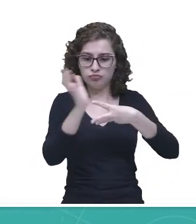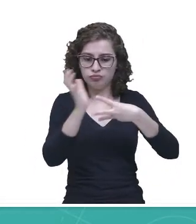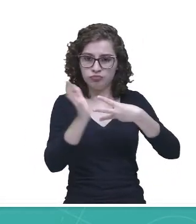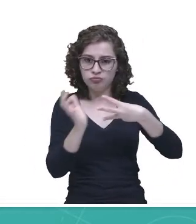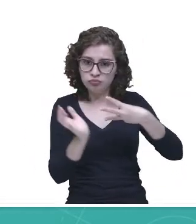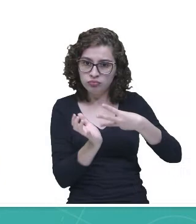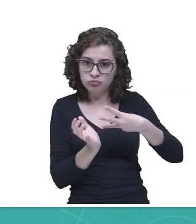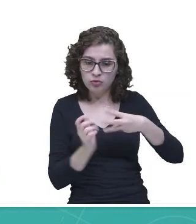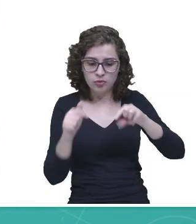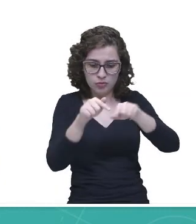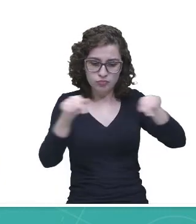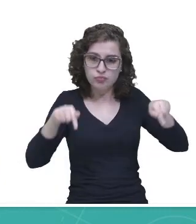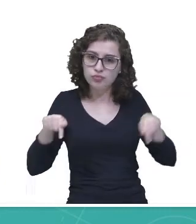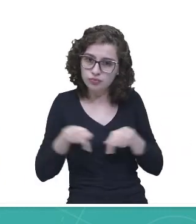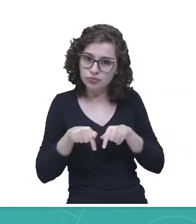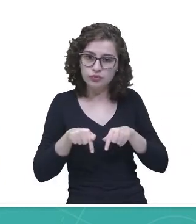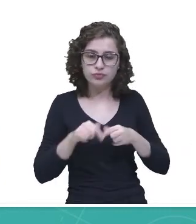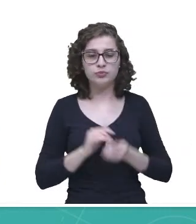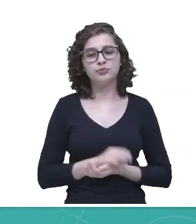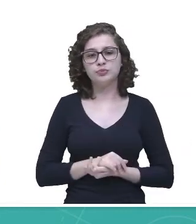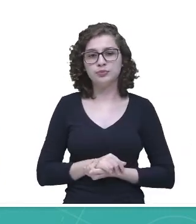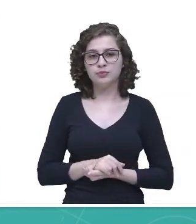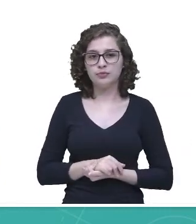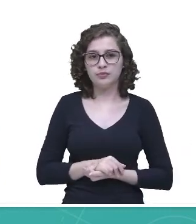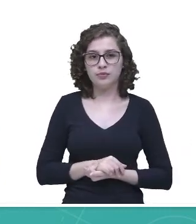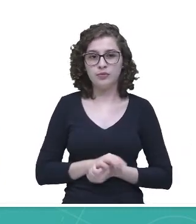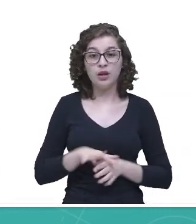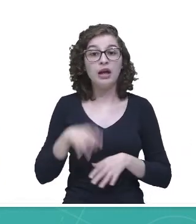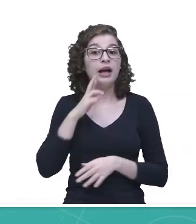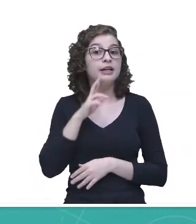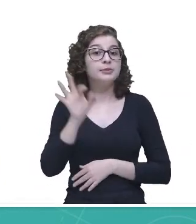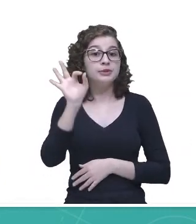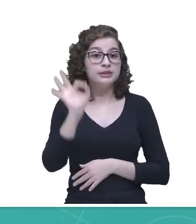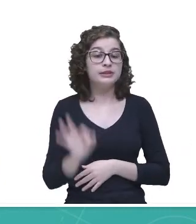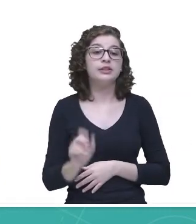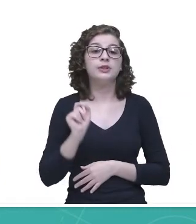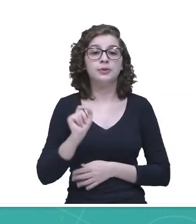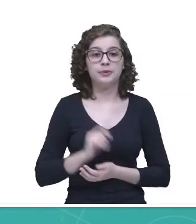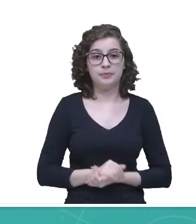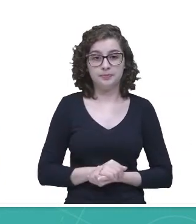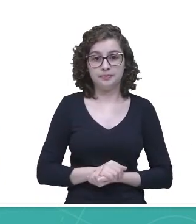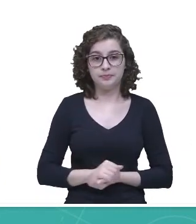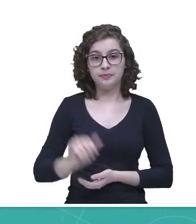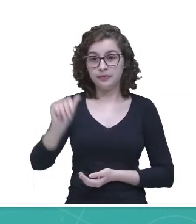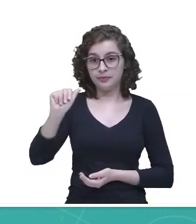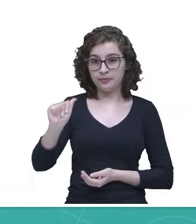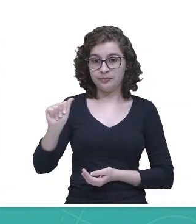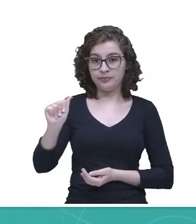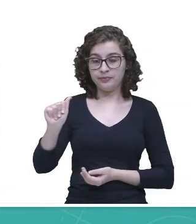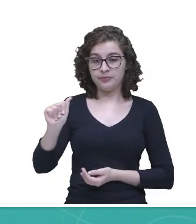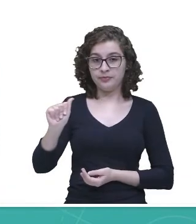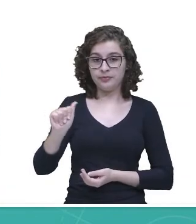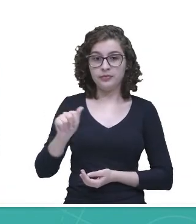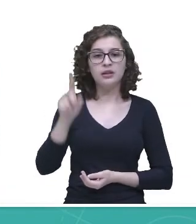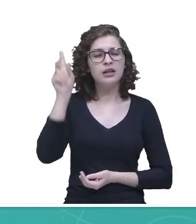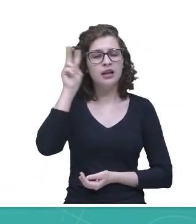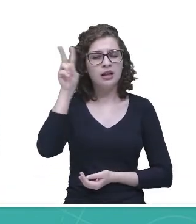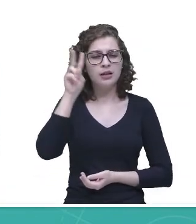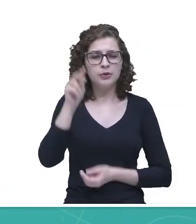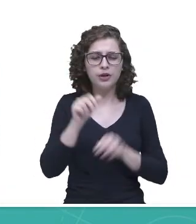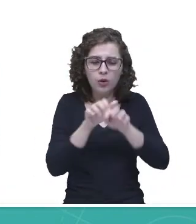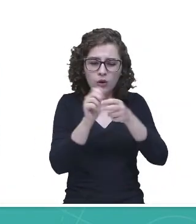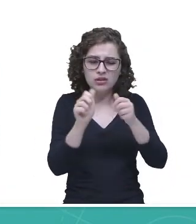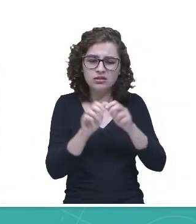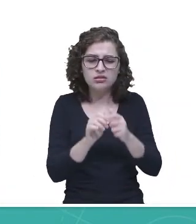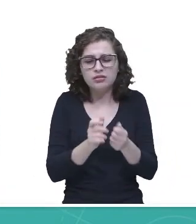lembrarem, certo? A alternativa correta aí, gente, é a letra A. Lembre-se que o artesanato ele era pequeno,